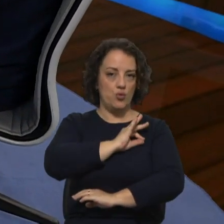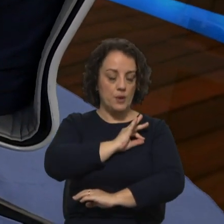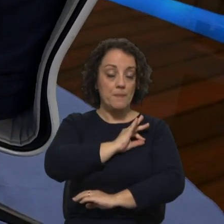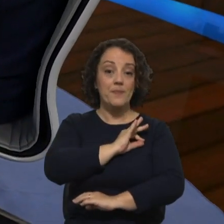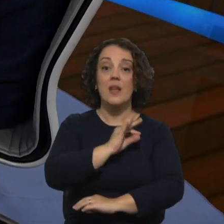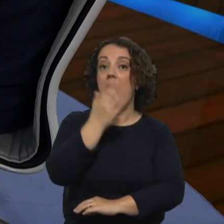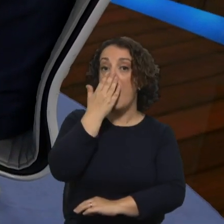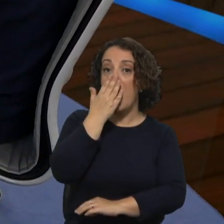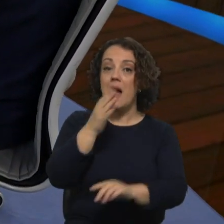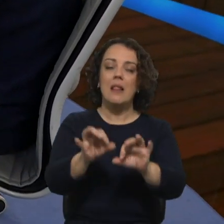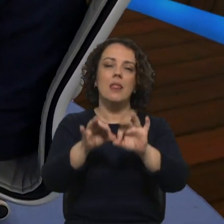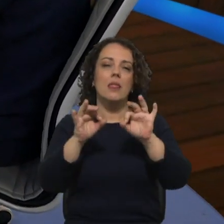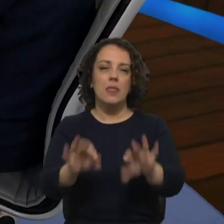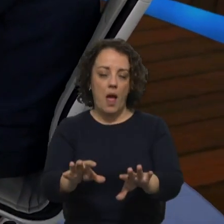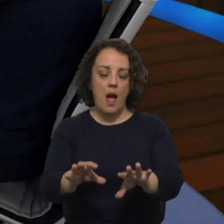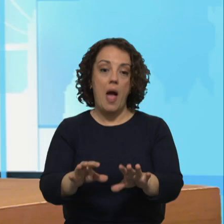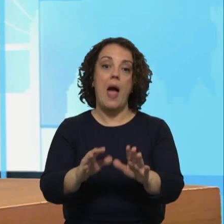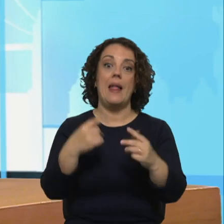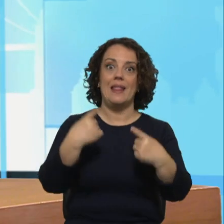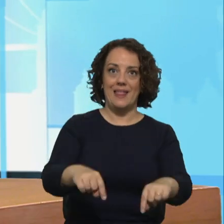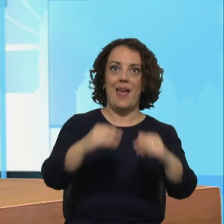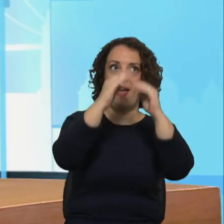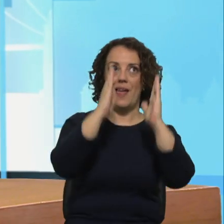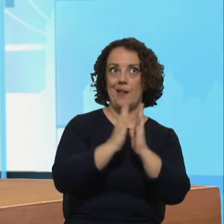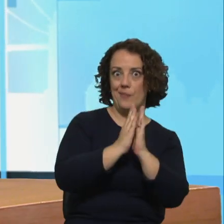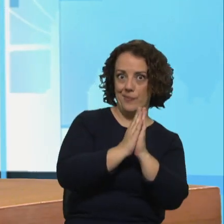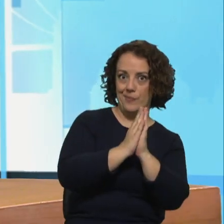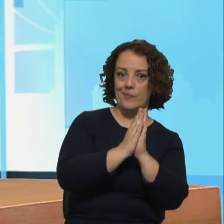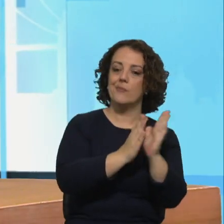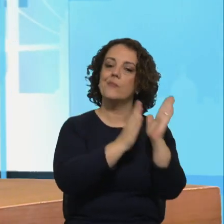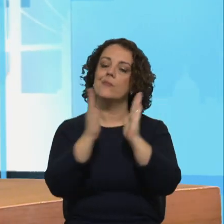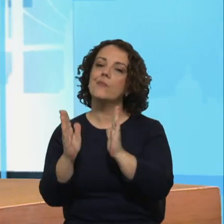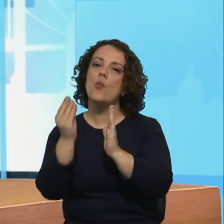mandato da instituição da Eucaristia, temos a instituição do